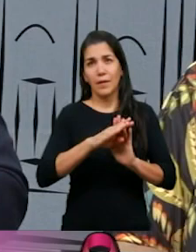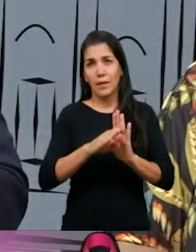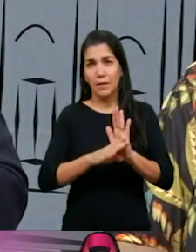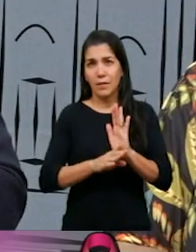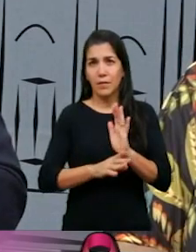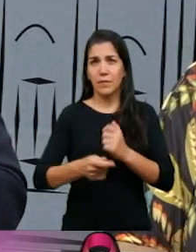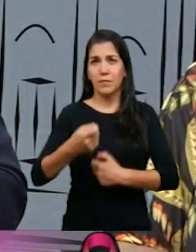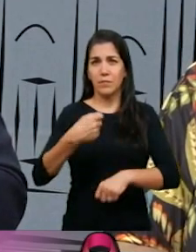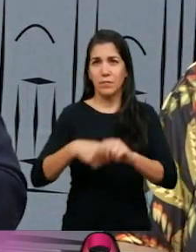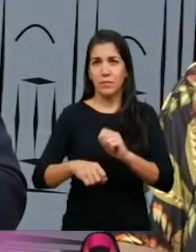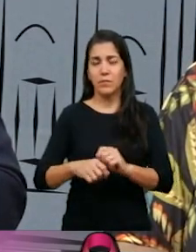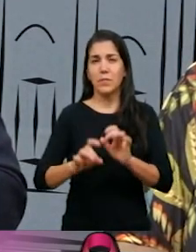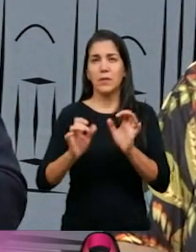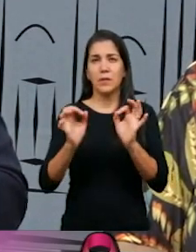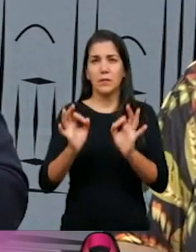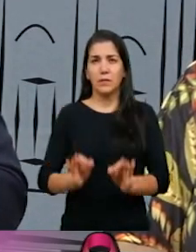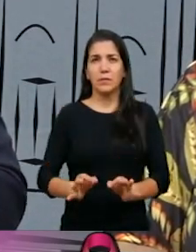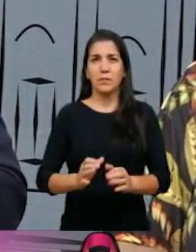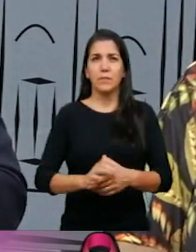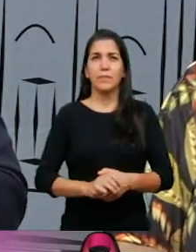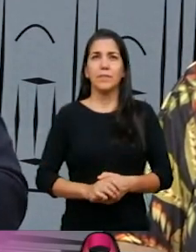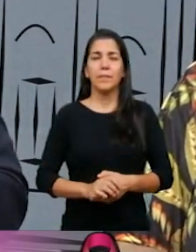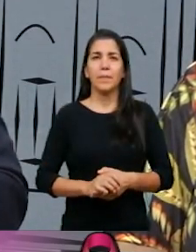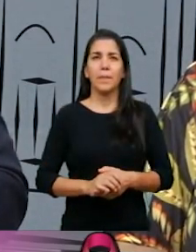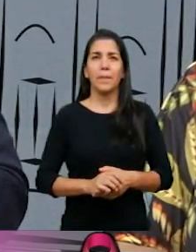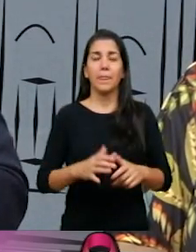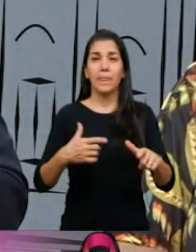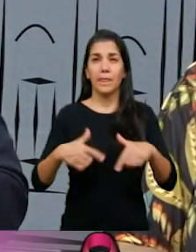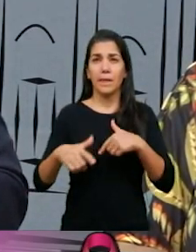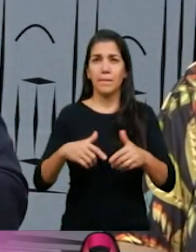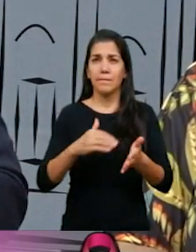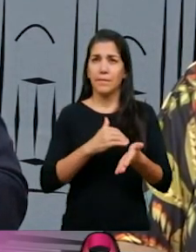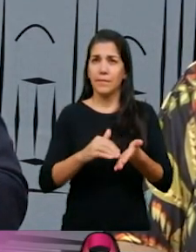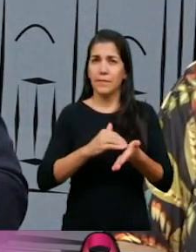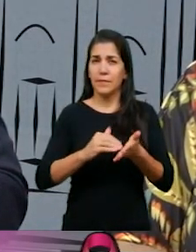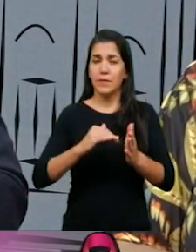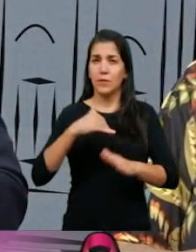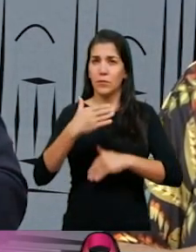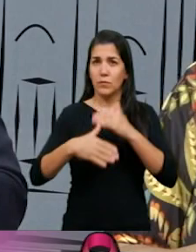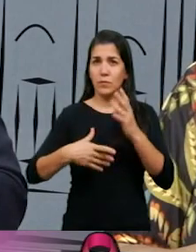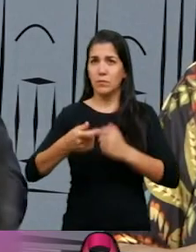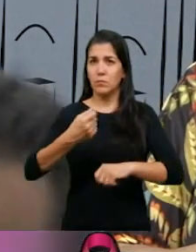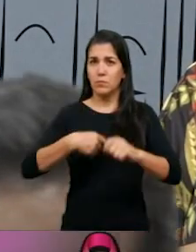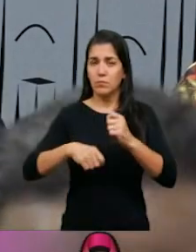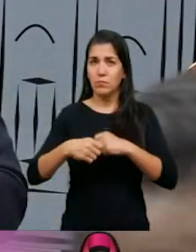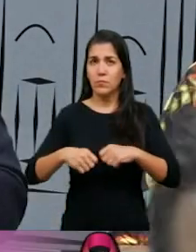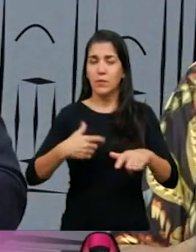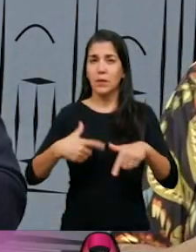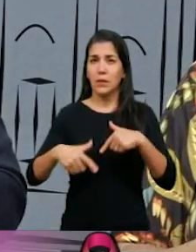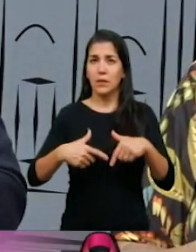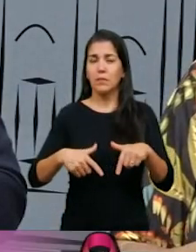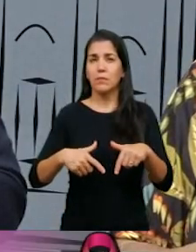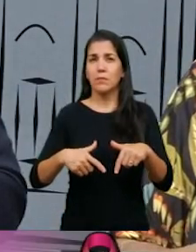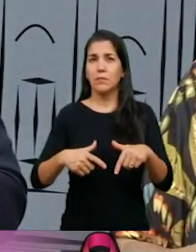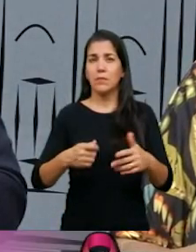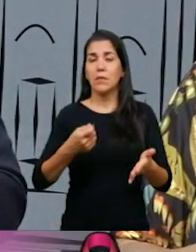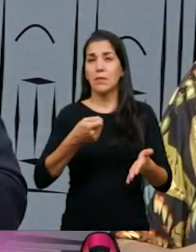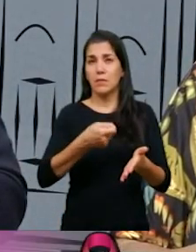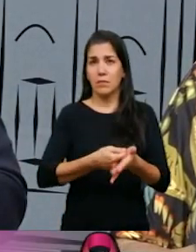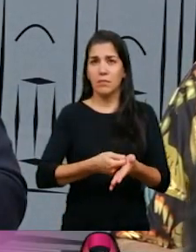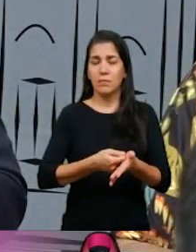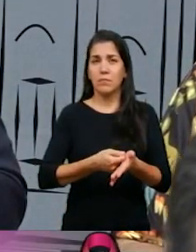atendidos. As unidades administrativas da Secretaria Municipal de Desenvolvimento Econômico e Relações do Trabalho comprovaram